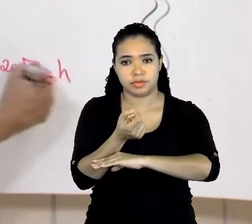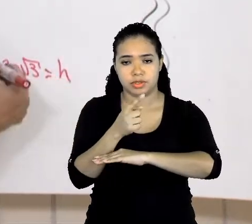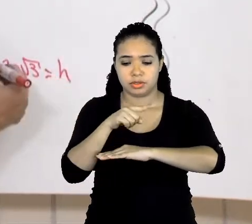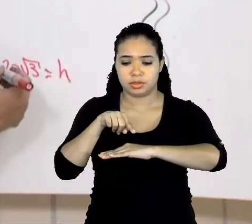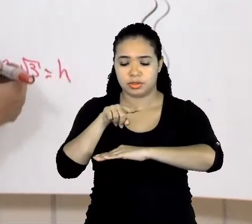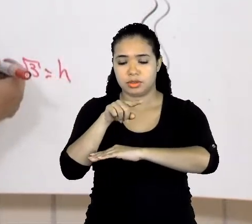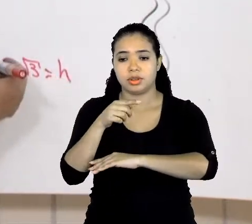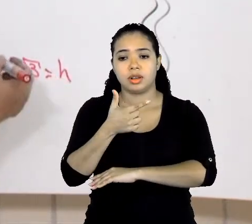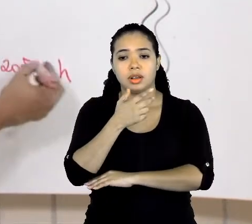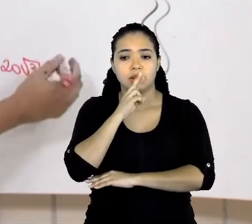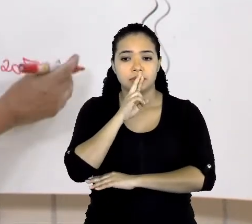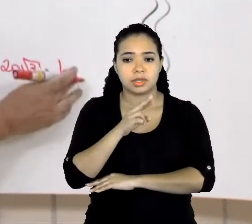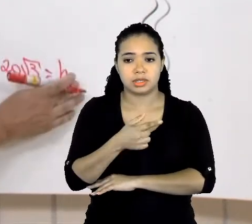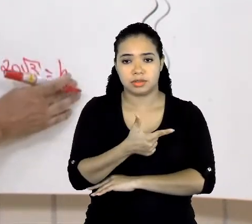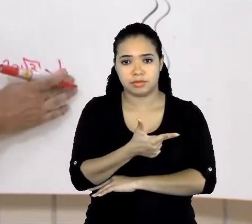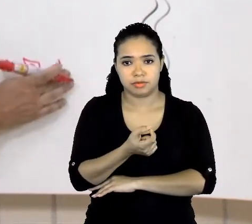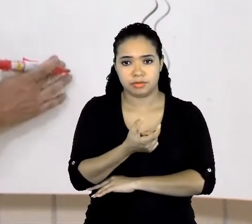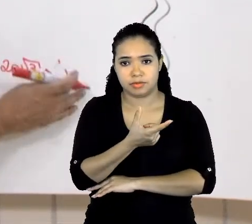Então observa